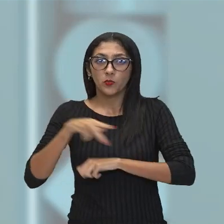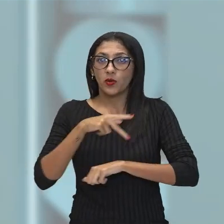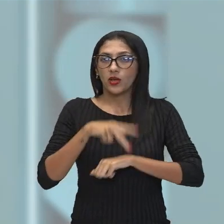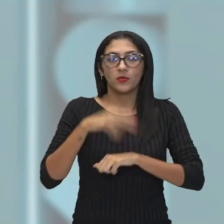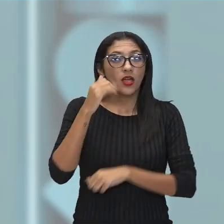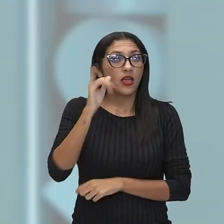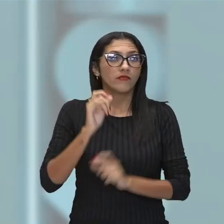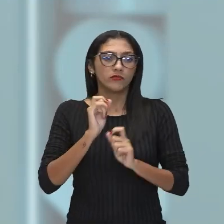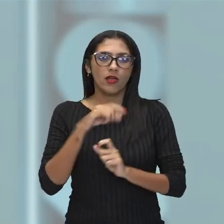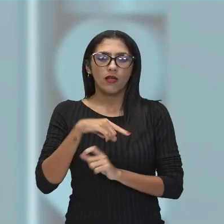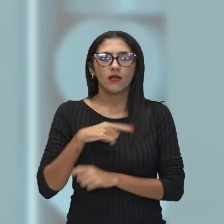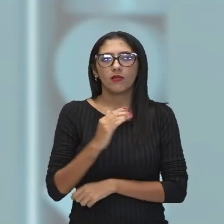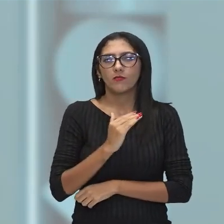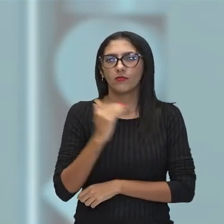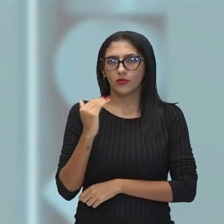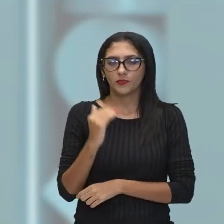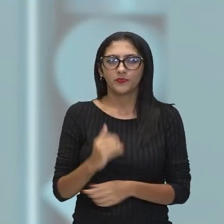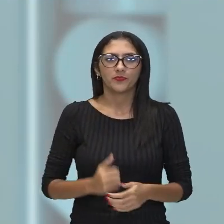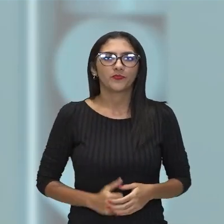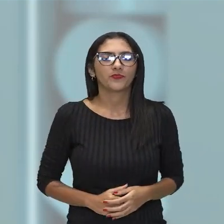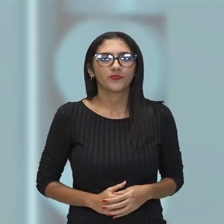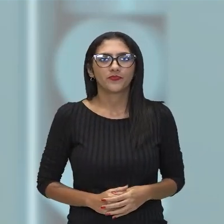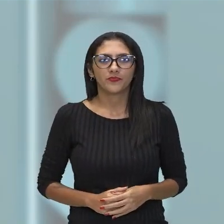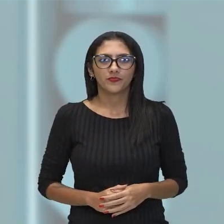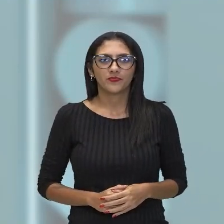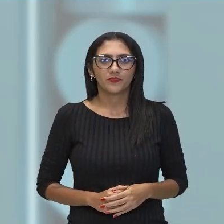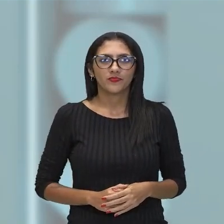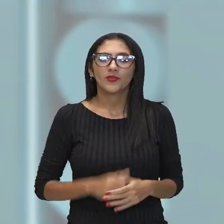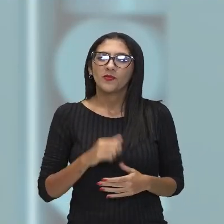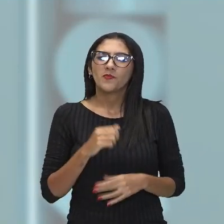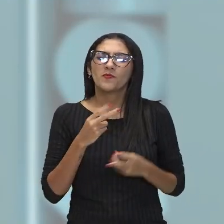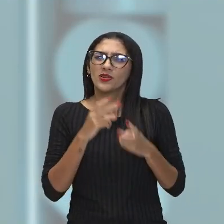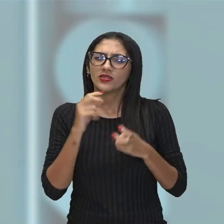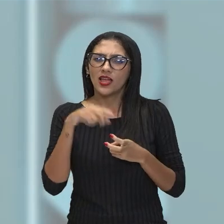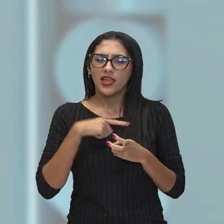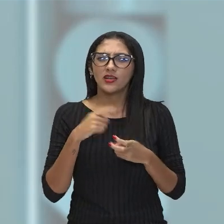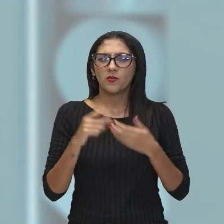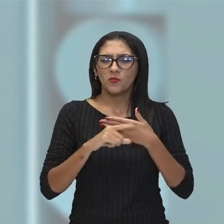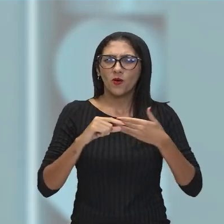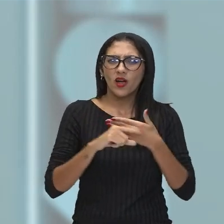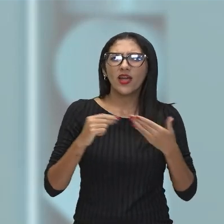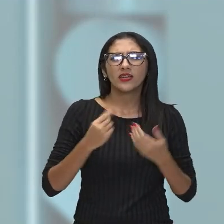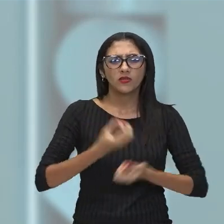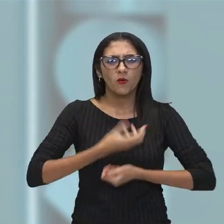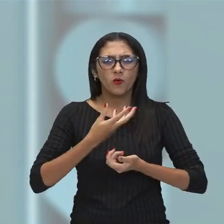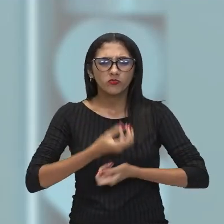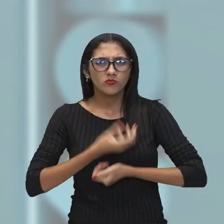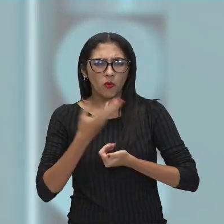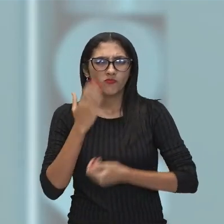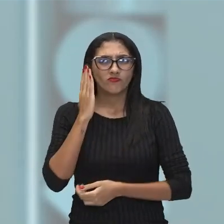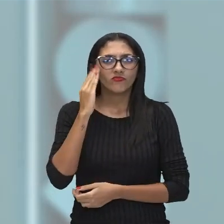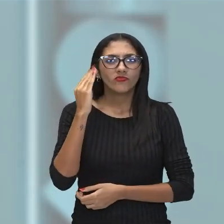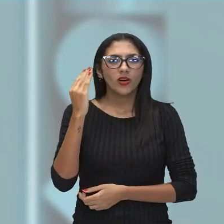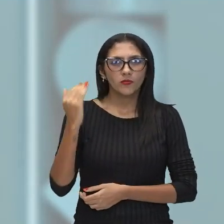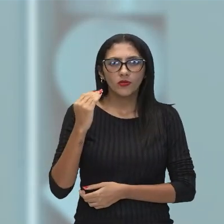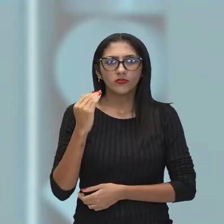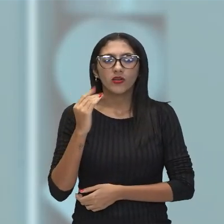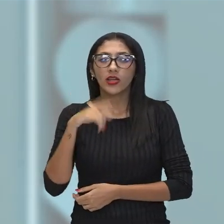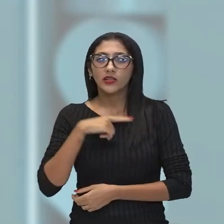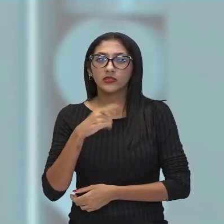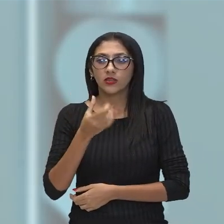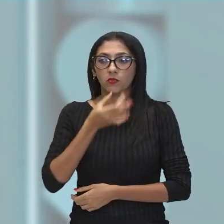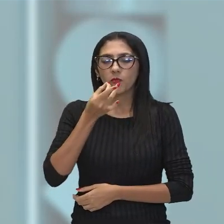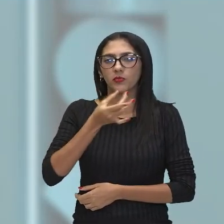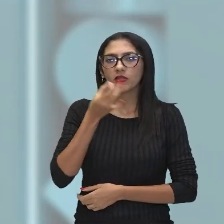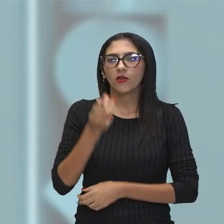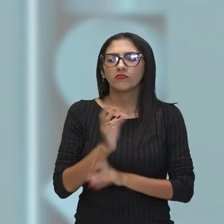a vida. E observe que ele era um desses autores, desses poetas, desses artistas que se posicionavam